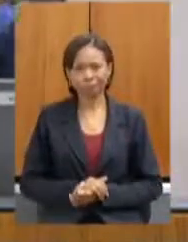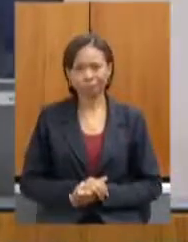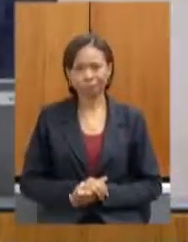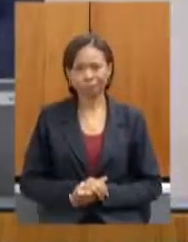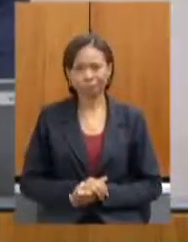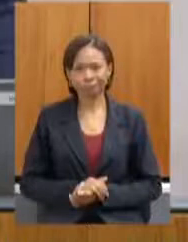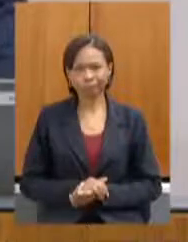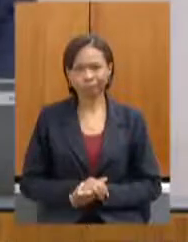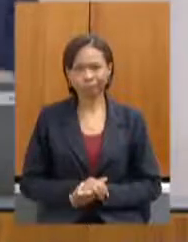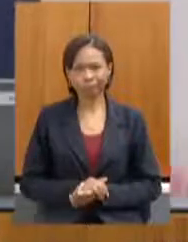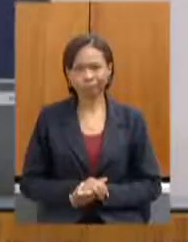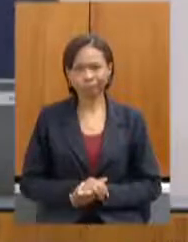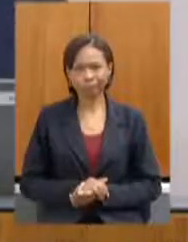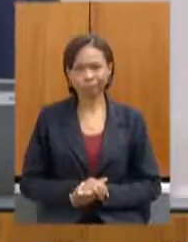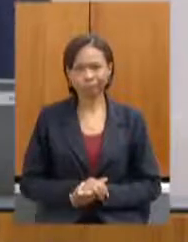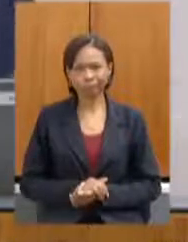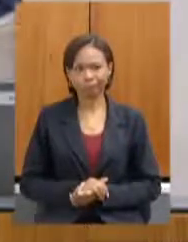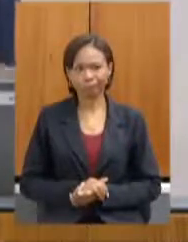o